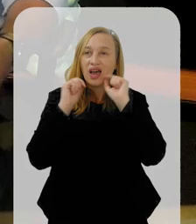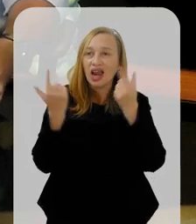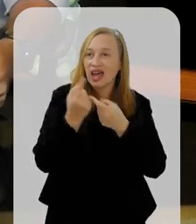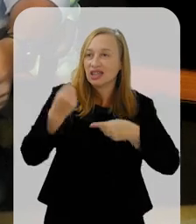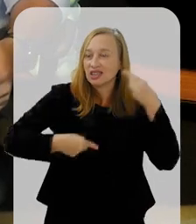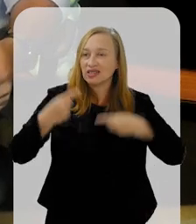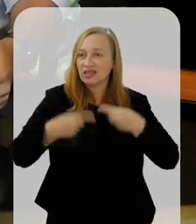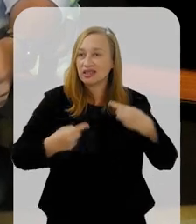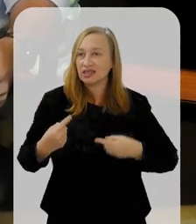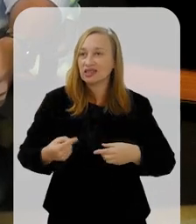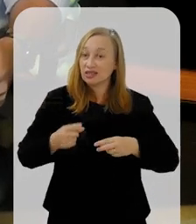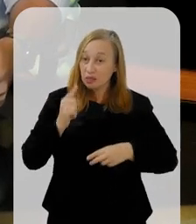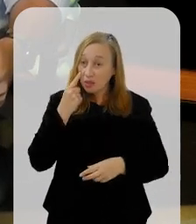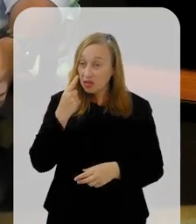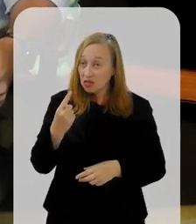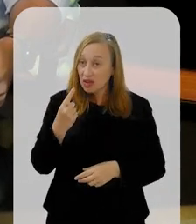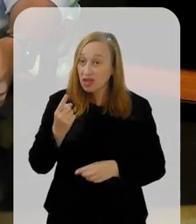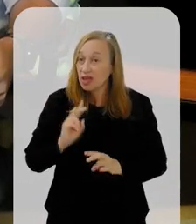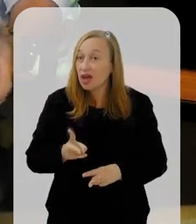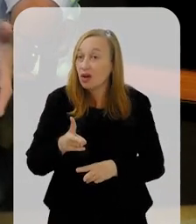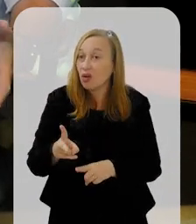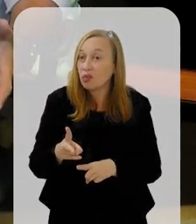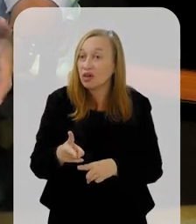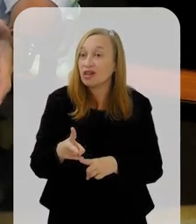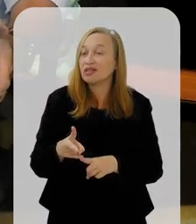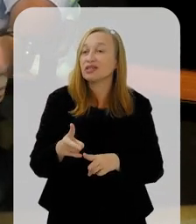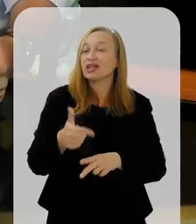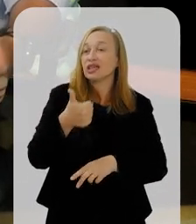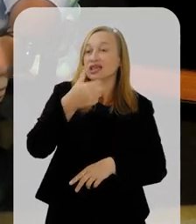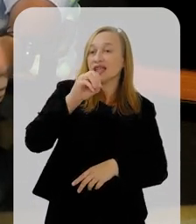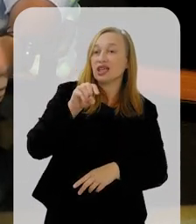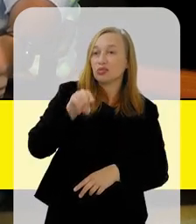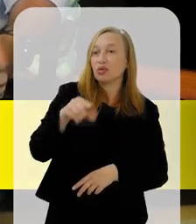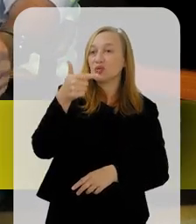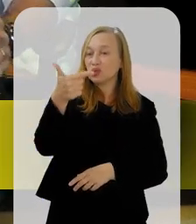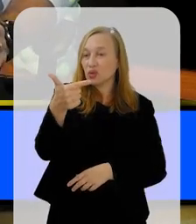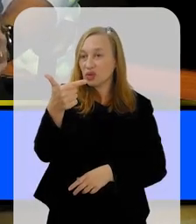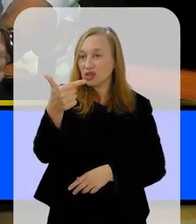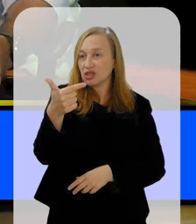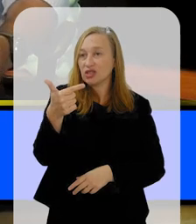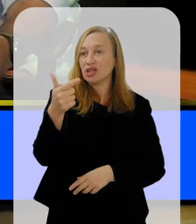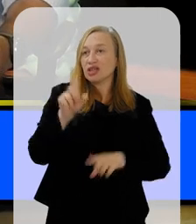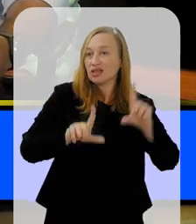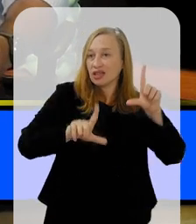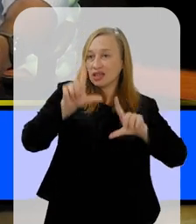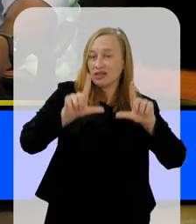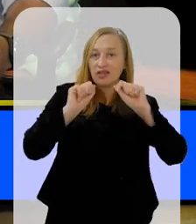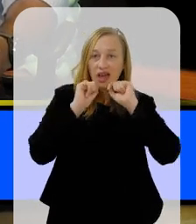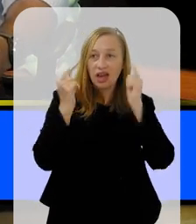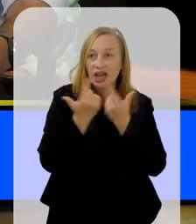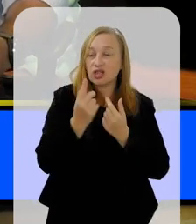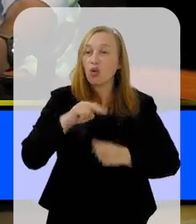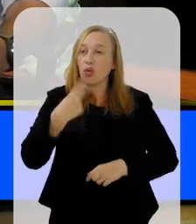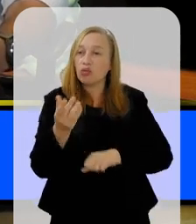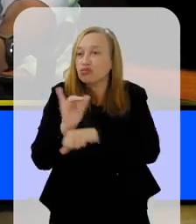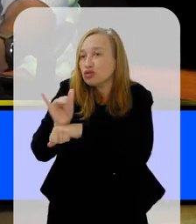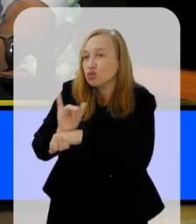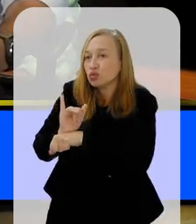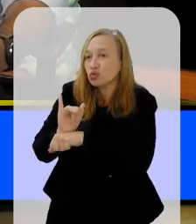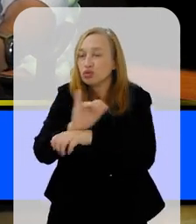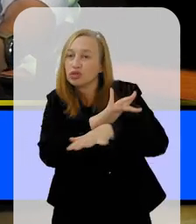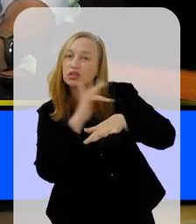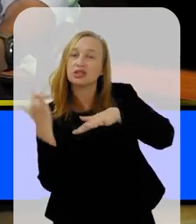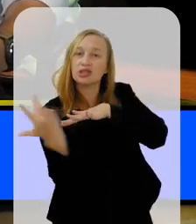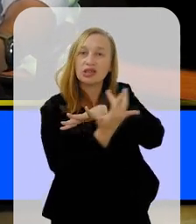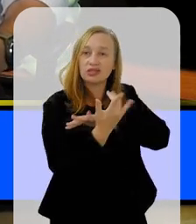O Alerj Debate vai ficando por aqui. Você pode rever este programa ou acompanhar a nossa programação no canal 10.2 do Sinal Aberto